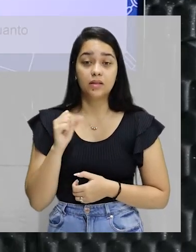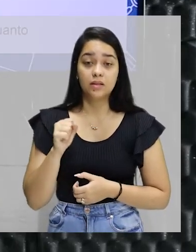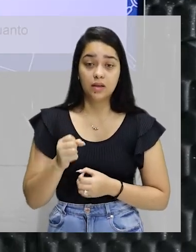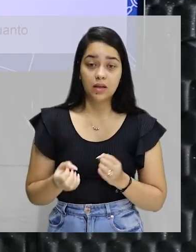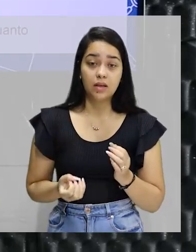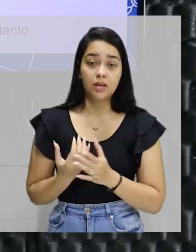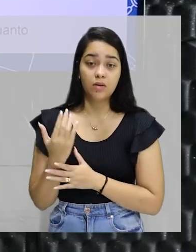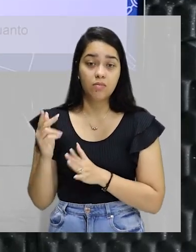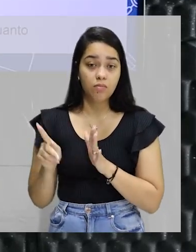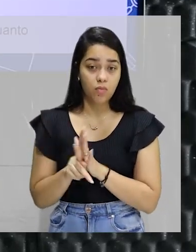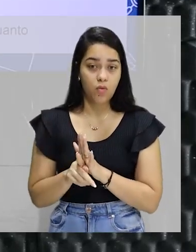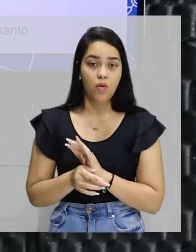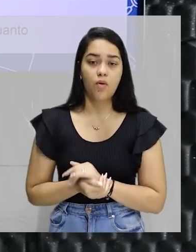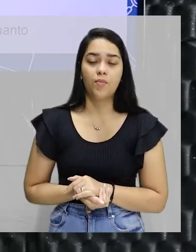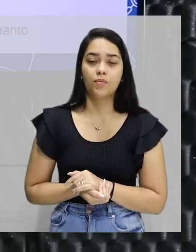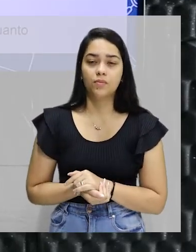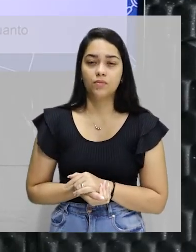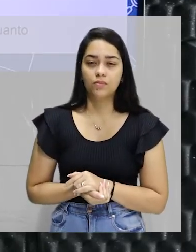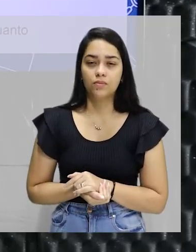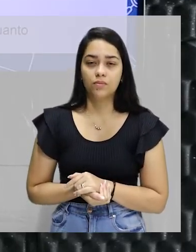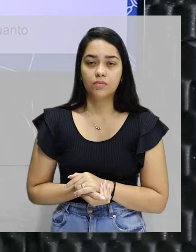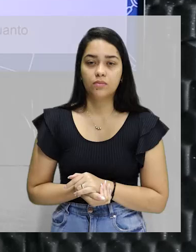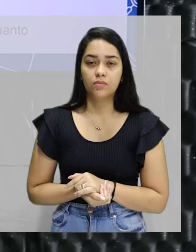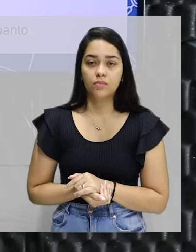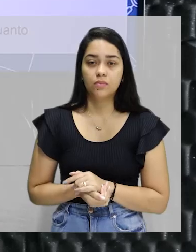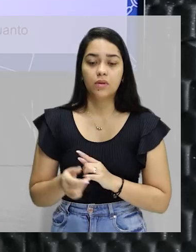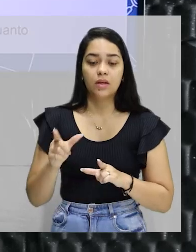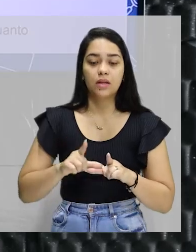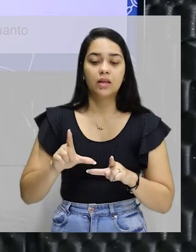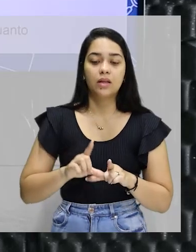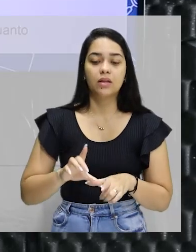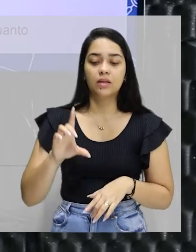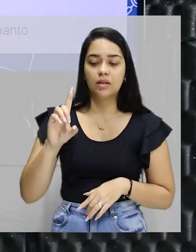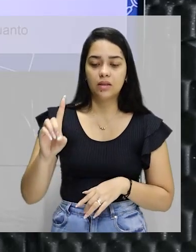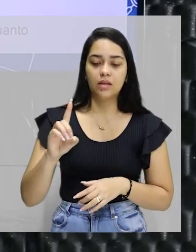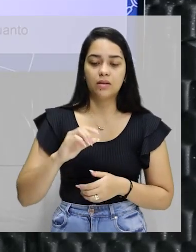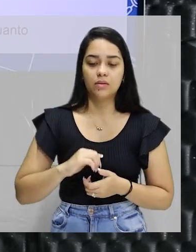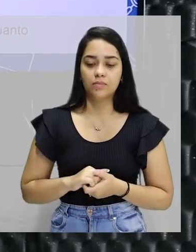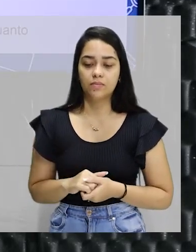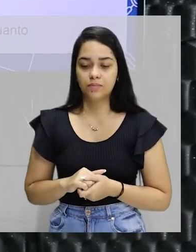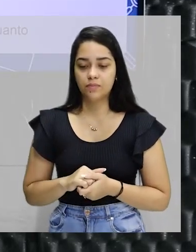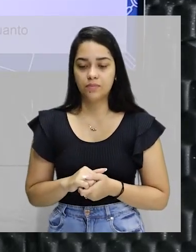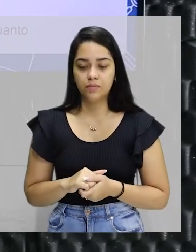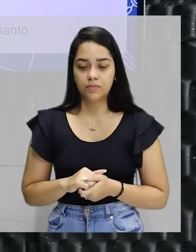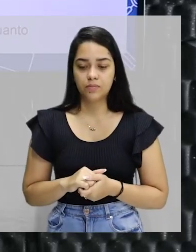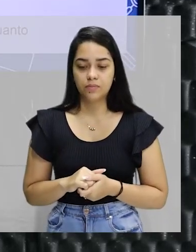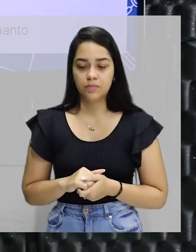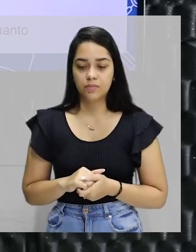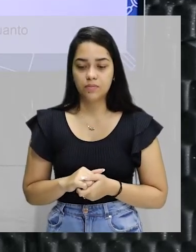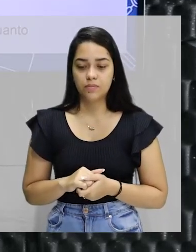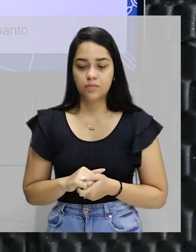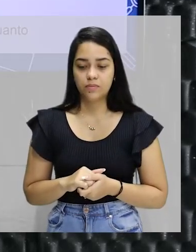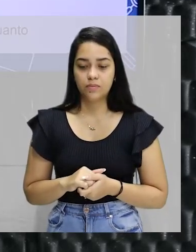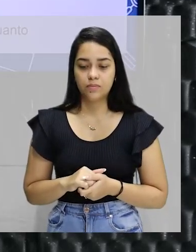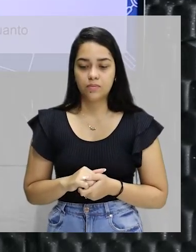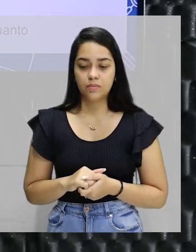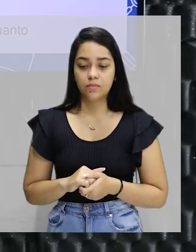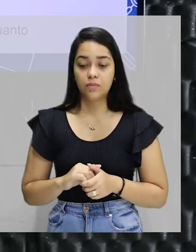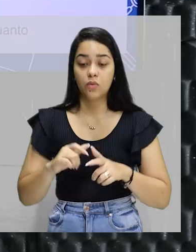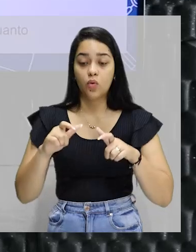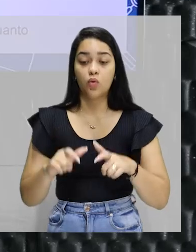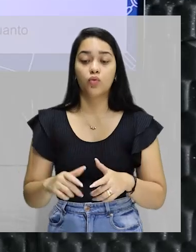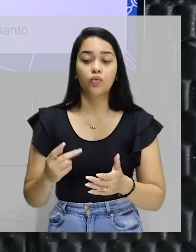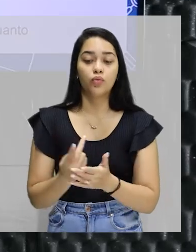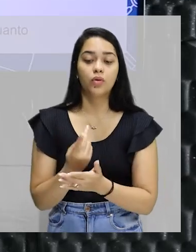de gases, ok? Letra D, temos três partículas naturais, alfa, beta e gama. Cadê o